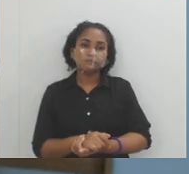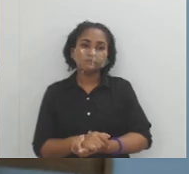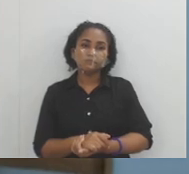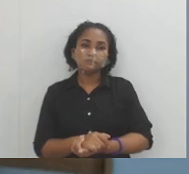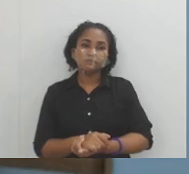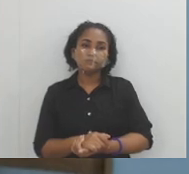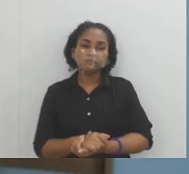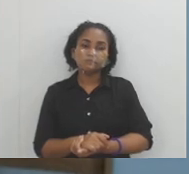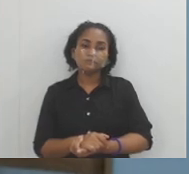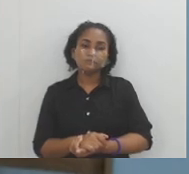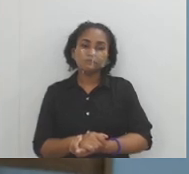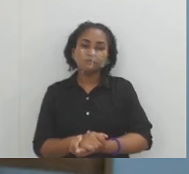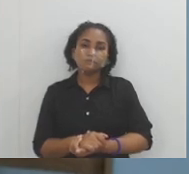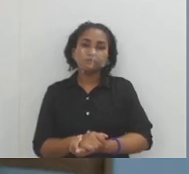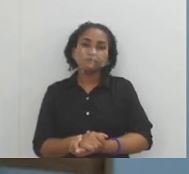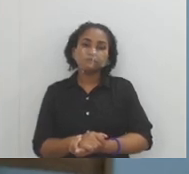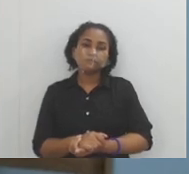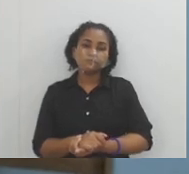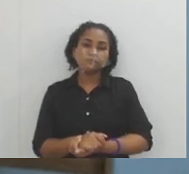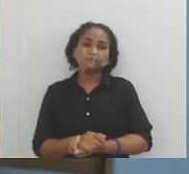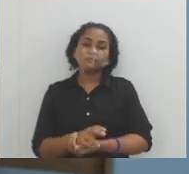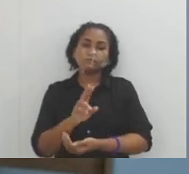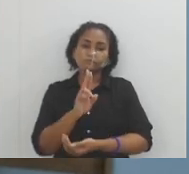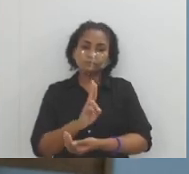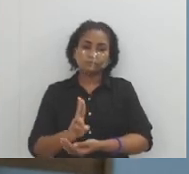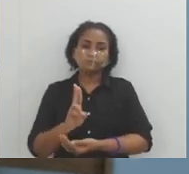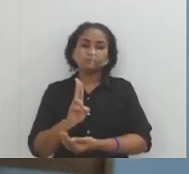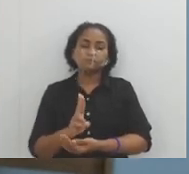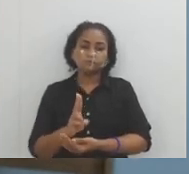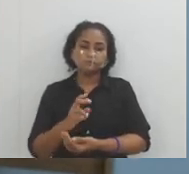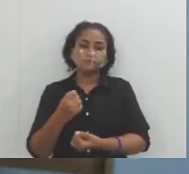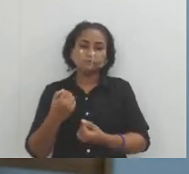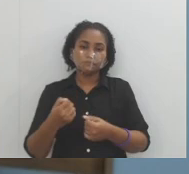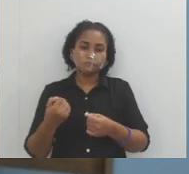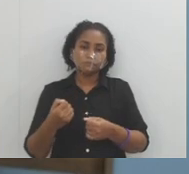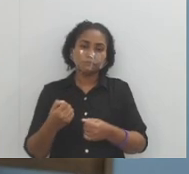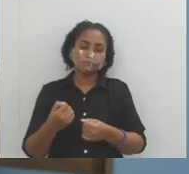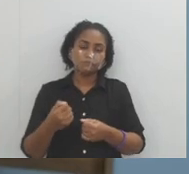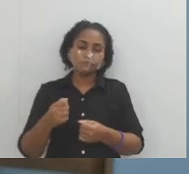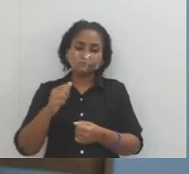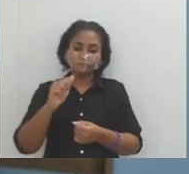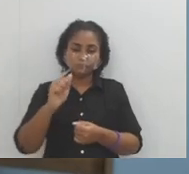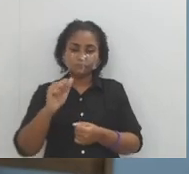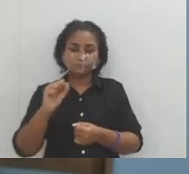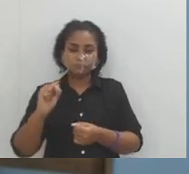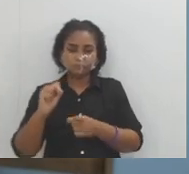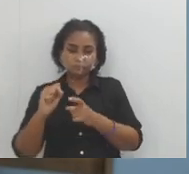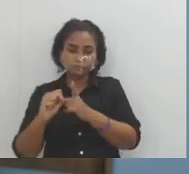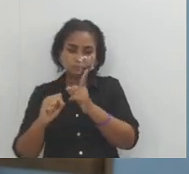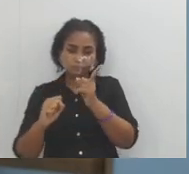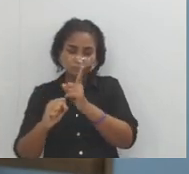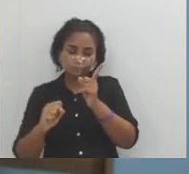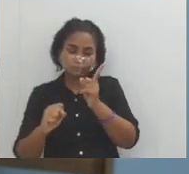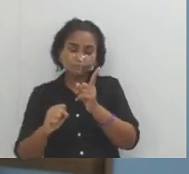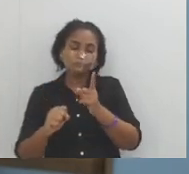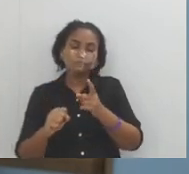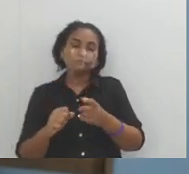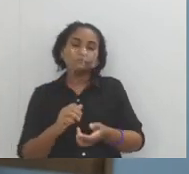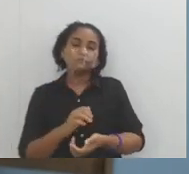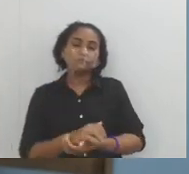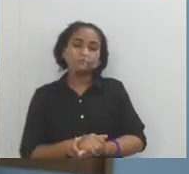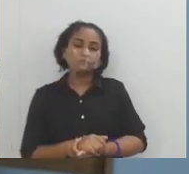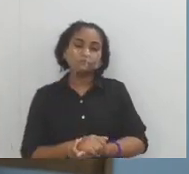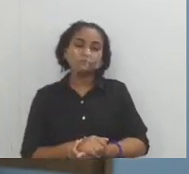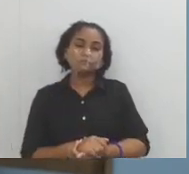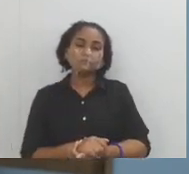Aí a fusão dos dois, do a preposição com o artigo, dá o as craseado. Então, quando eu não coloco a crase,